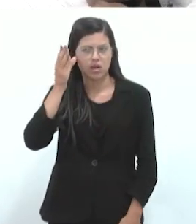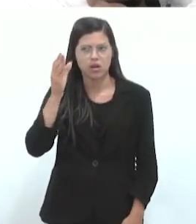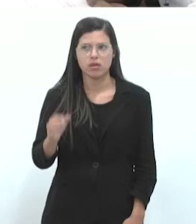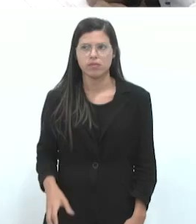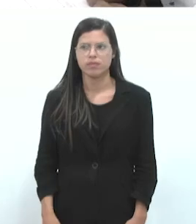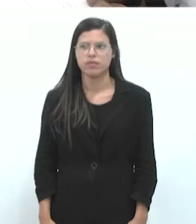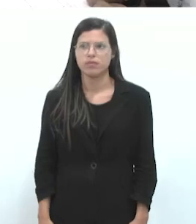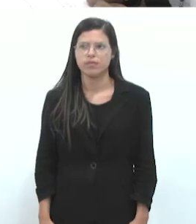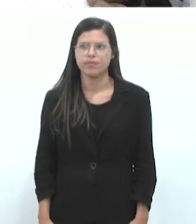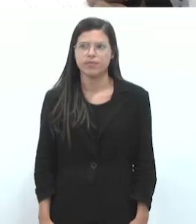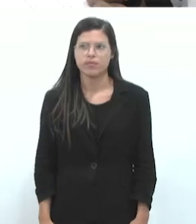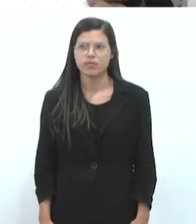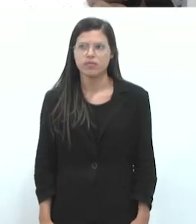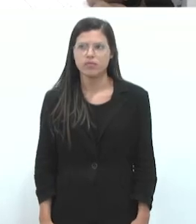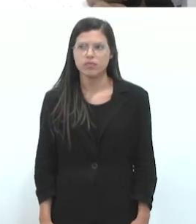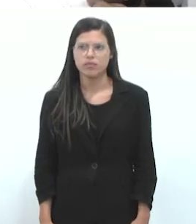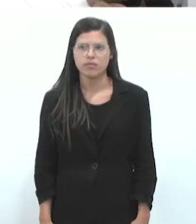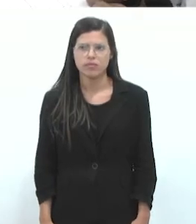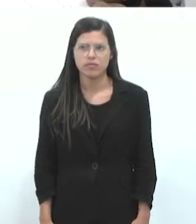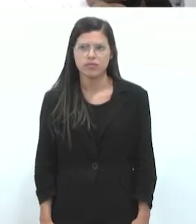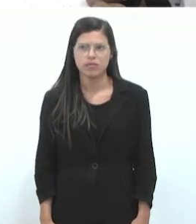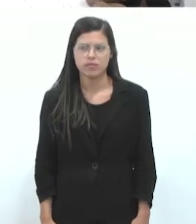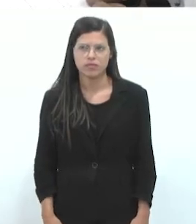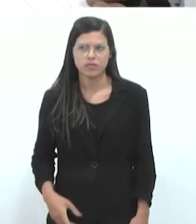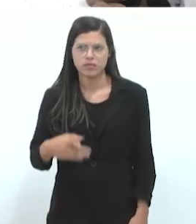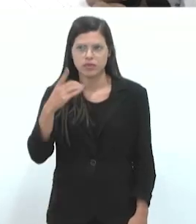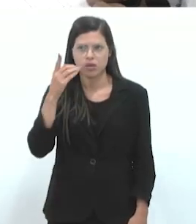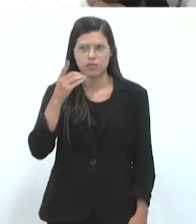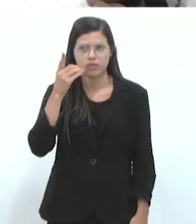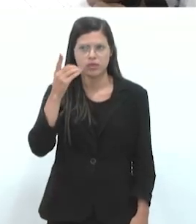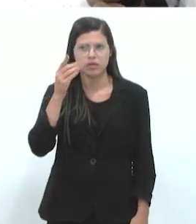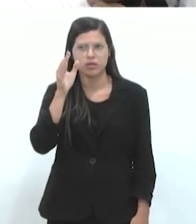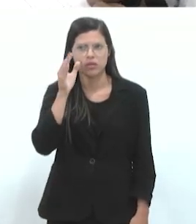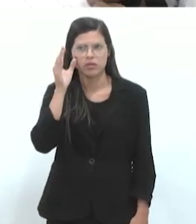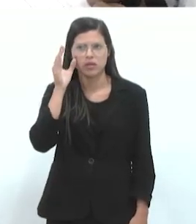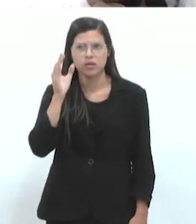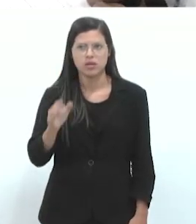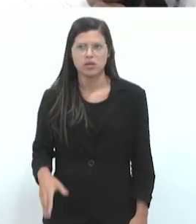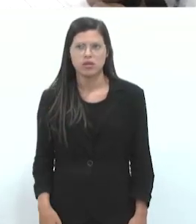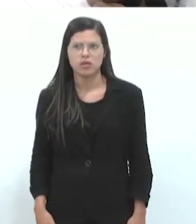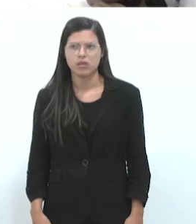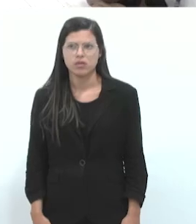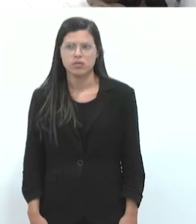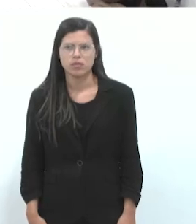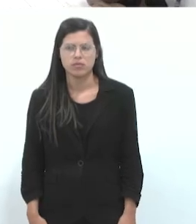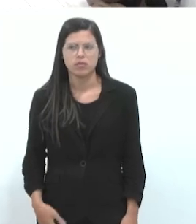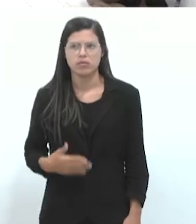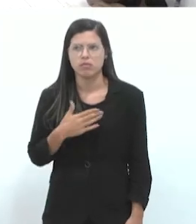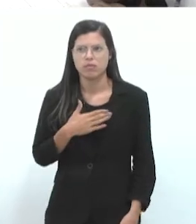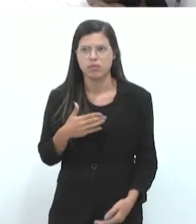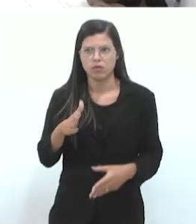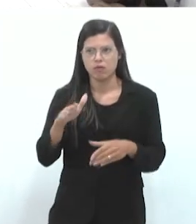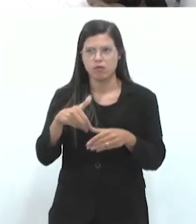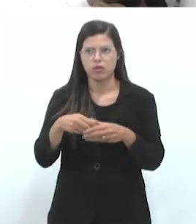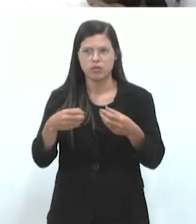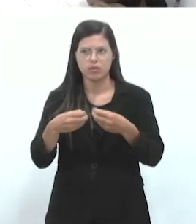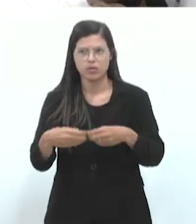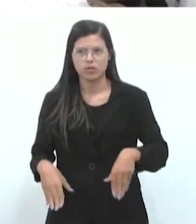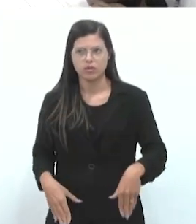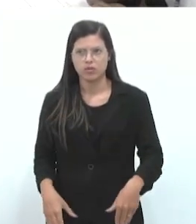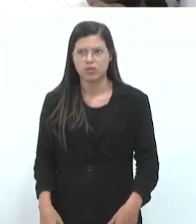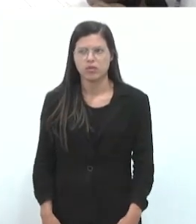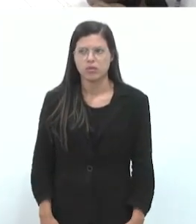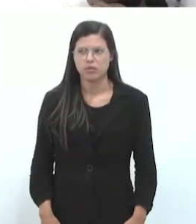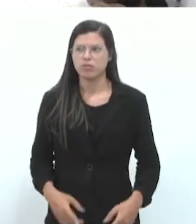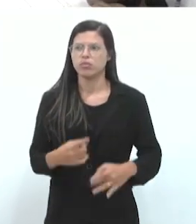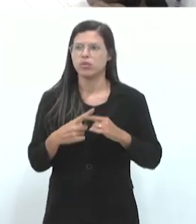então. deputada, Merecidamente. deputada Célia, então... O em- voto meu voto divergente é pela prejudicabilidade do projeto, pela existência já